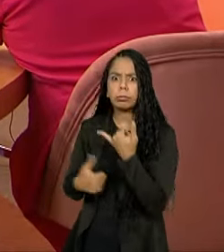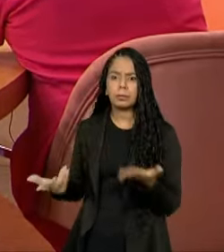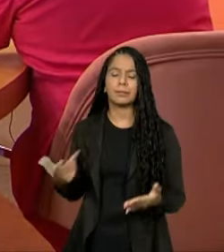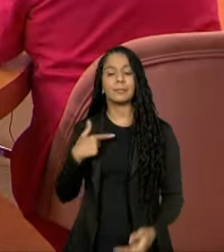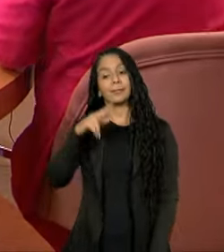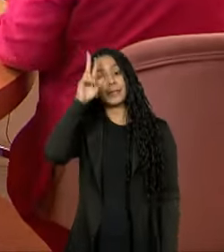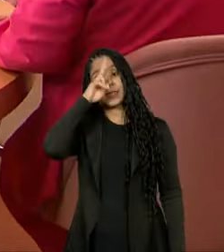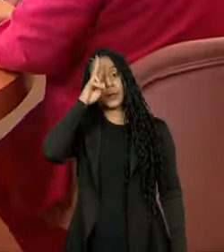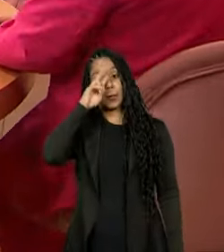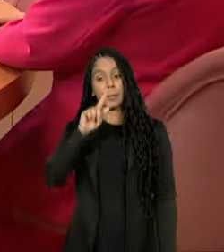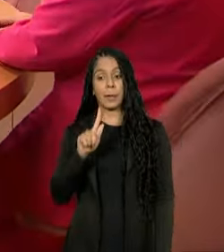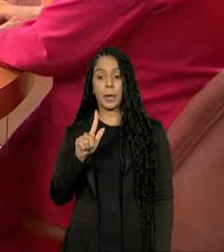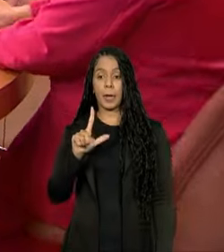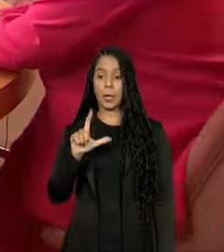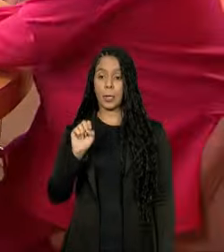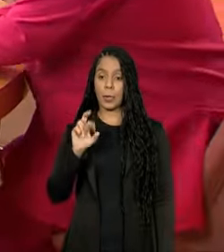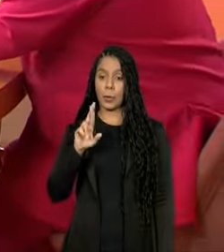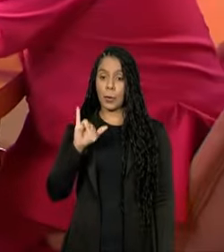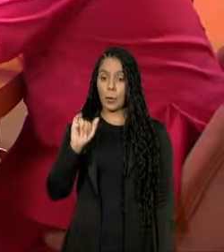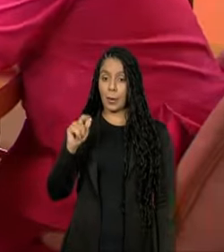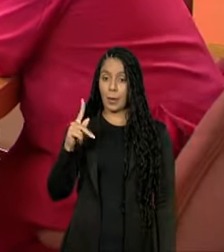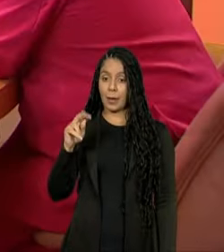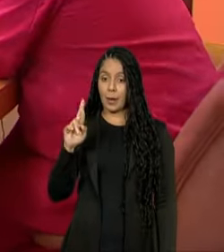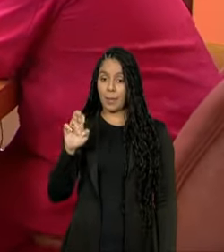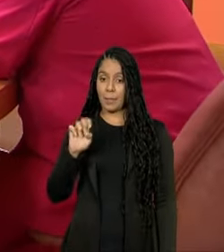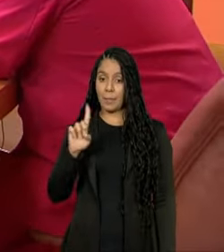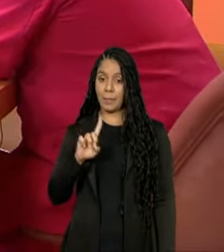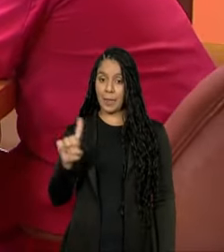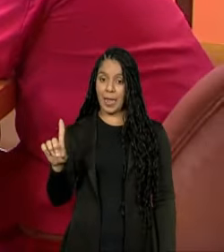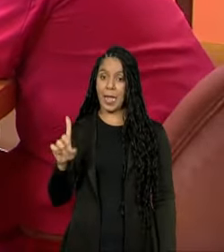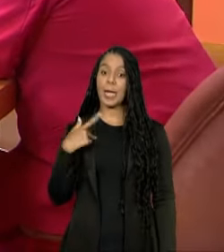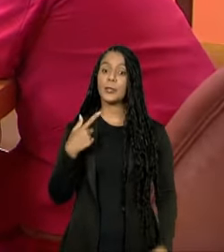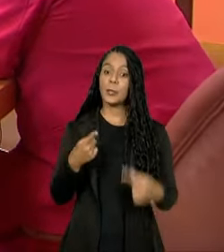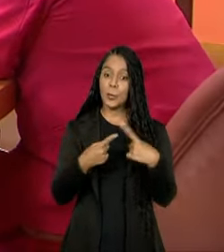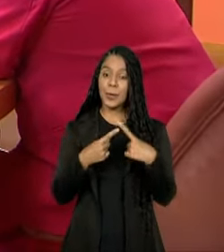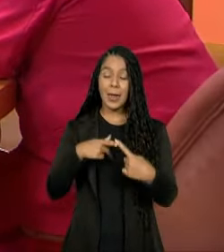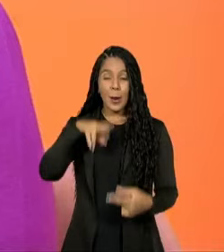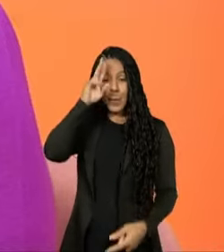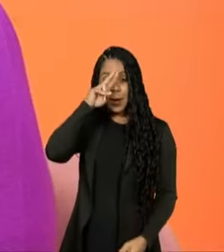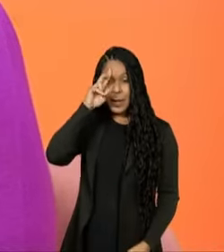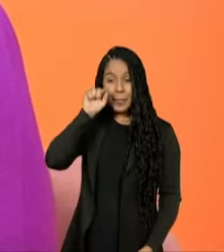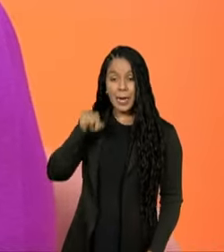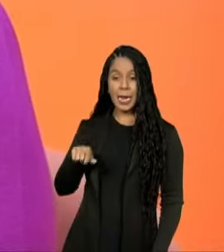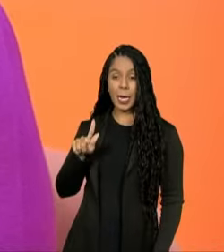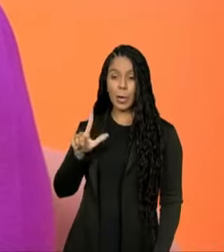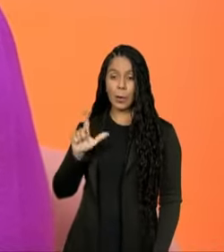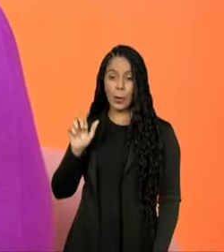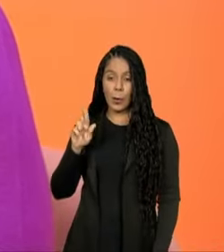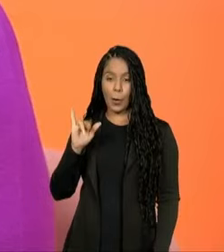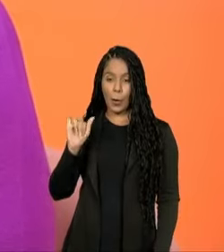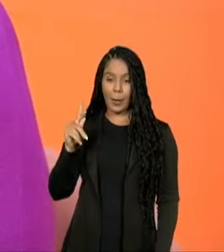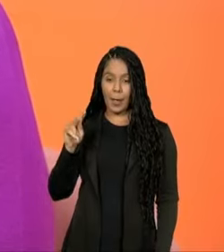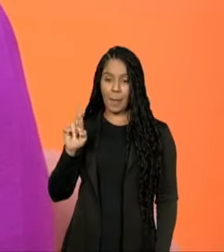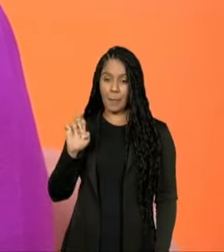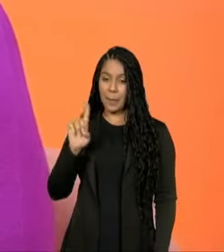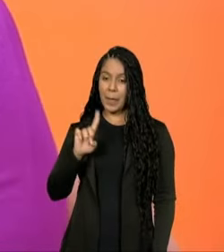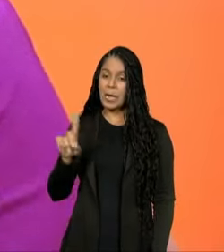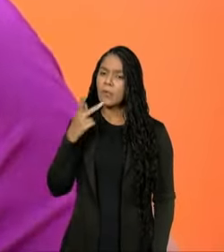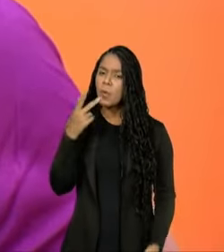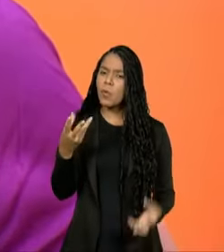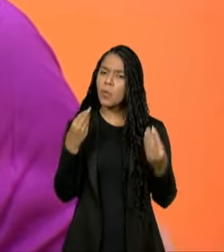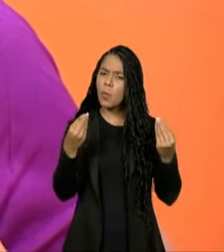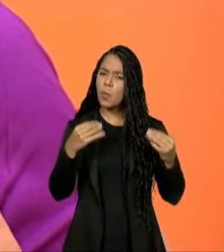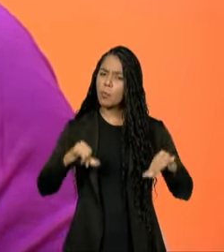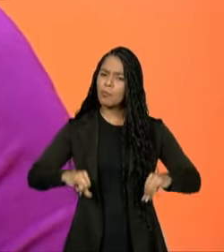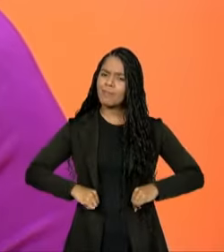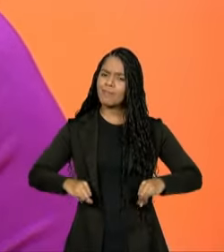Glória Pérez quando eu vi esse episódio, porque eu lembrei da indignação dela dizendo do quanto foi doloroso